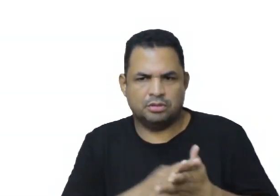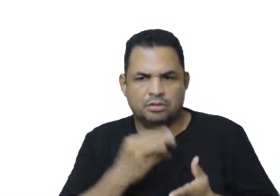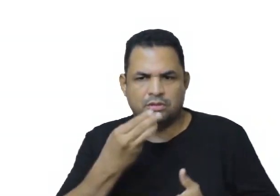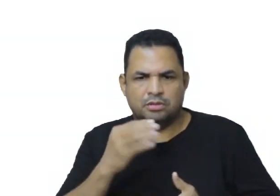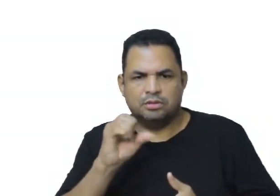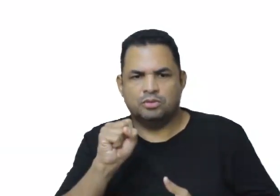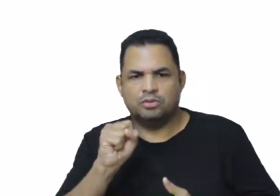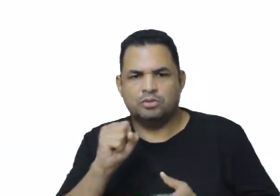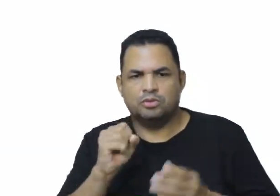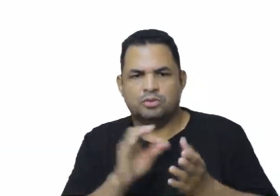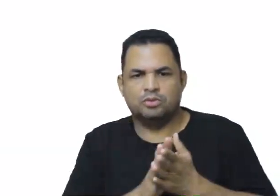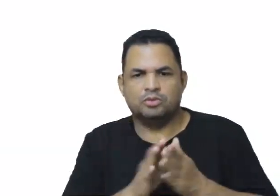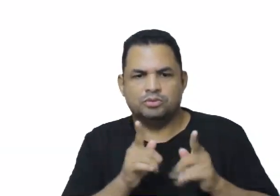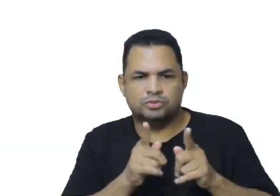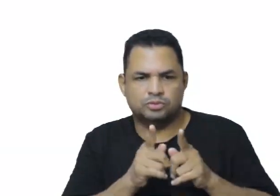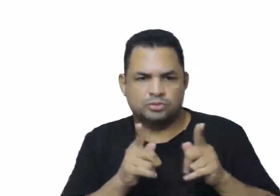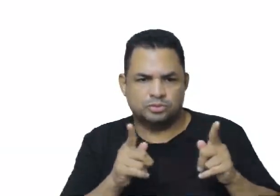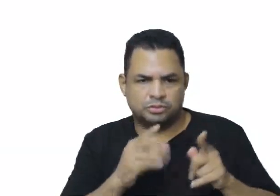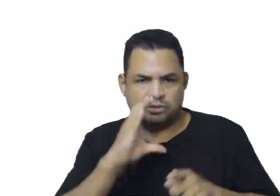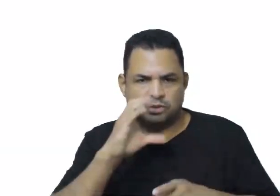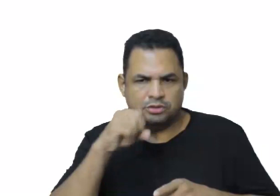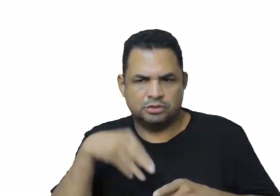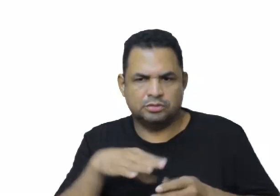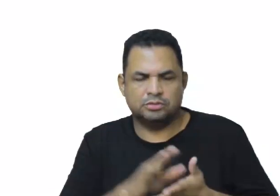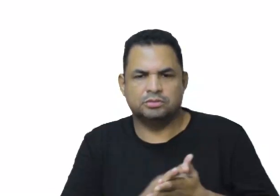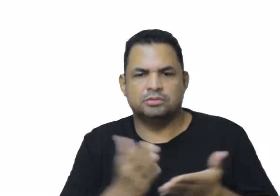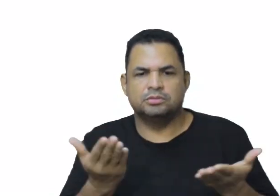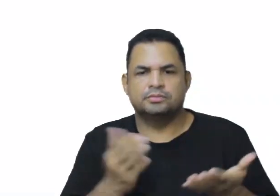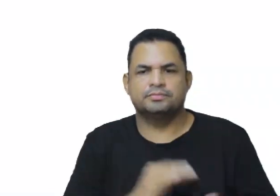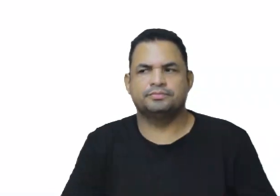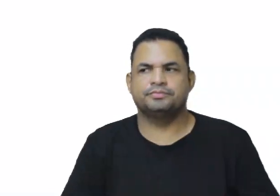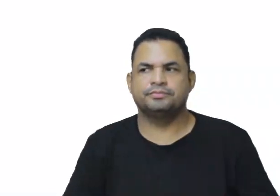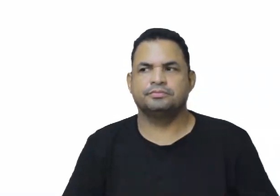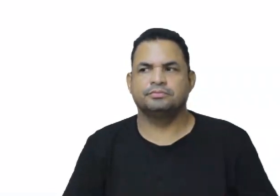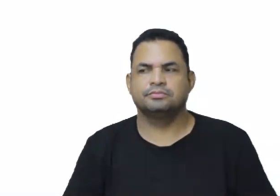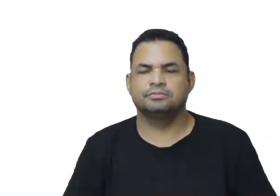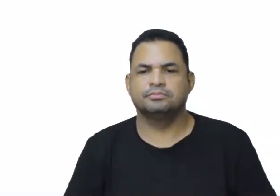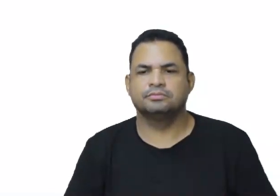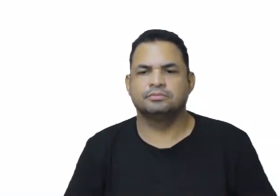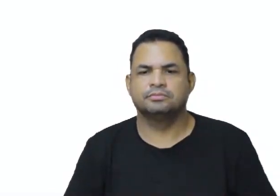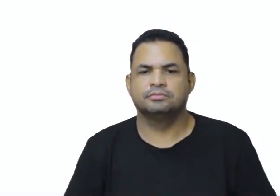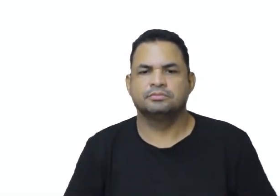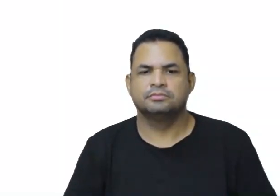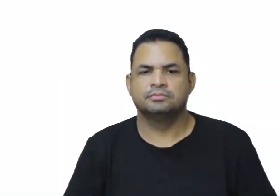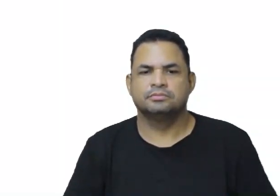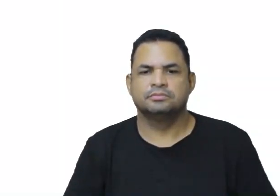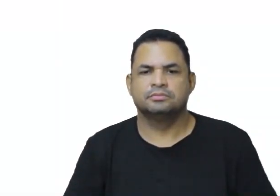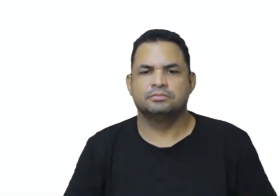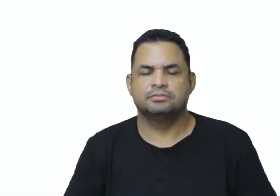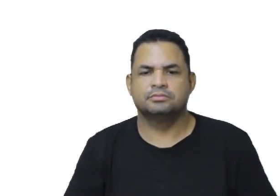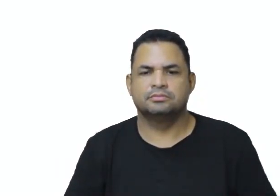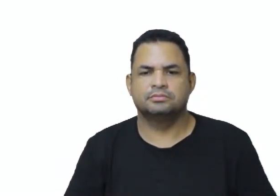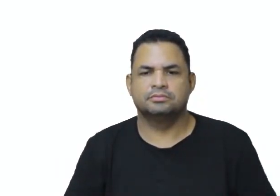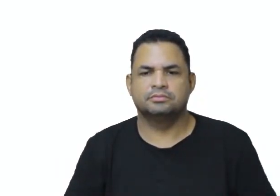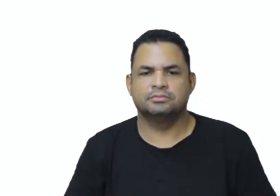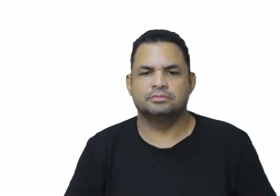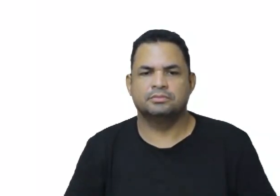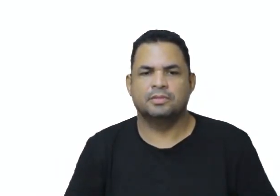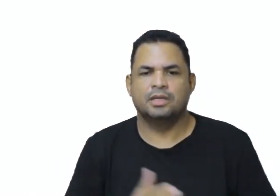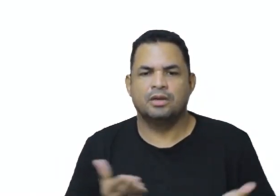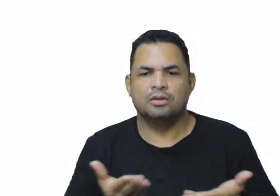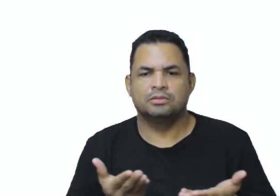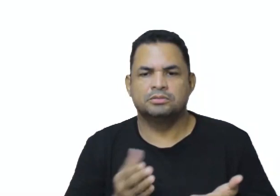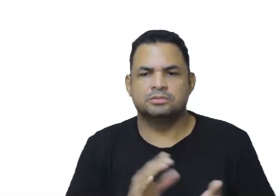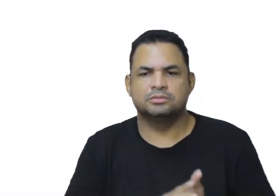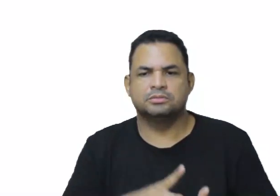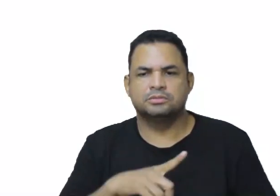do desenvolvimento. Ou então, que ele já está bem maior, ainda agora ele tinha 14, né? Acho que na 18ª semana.